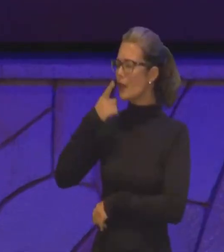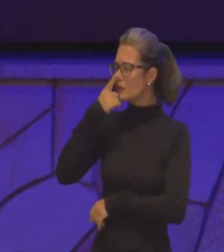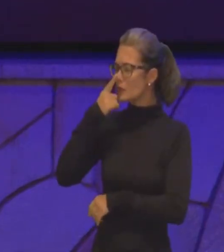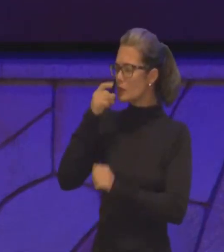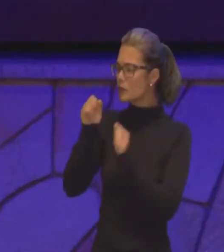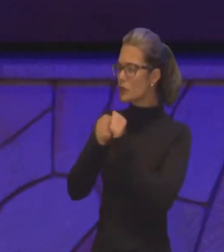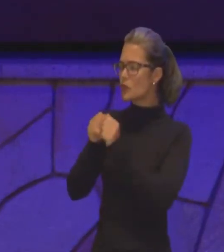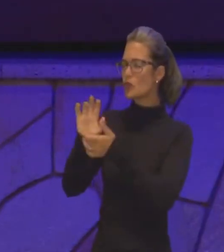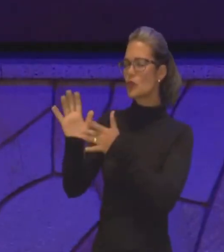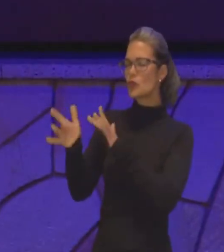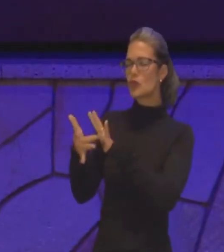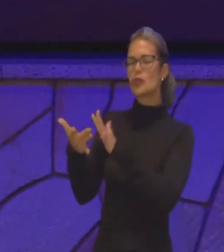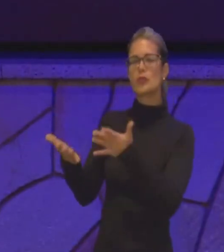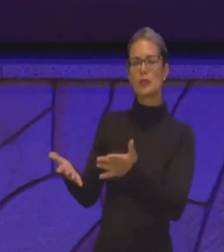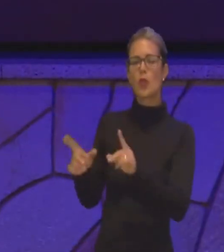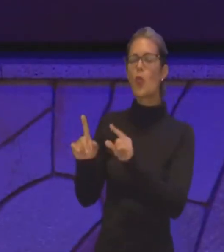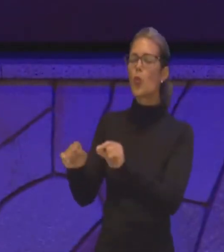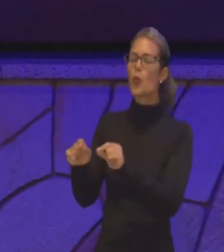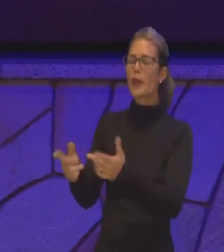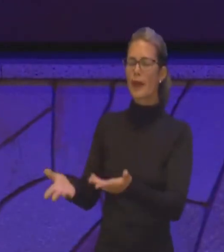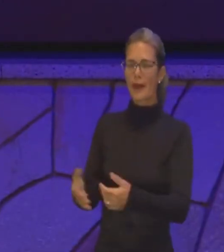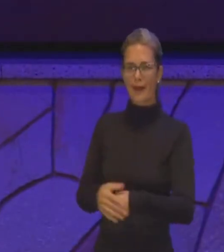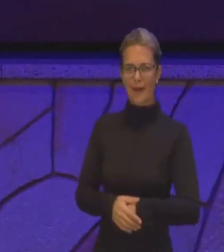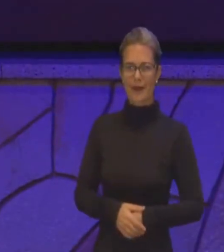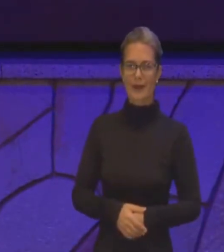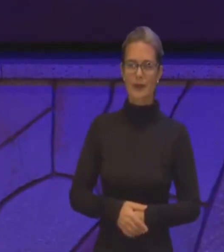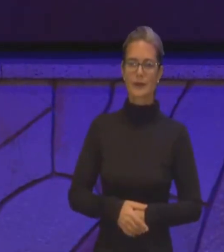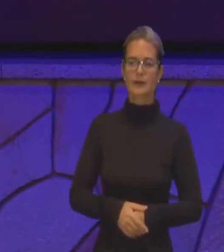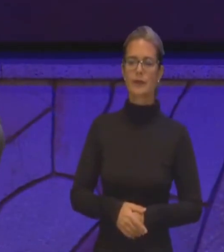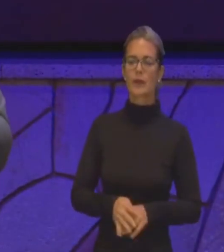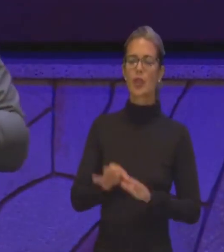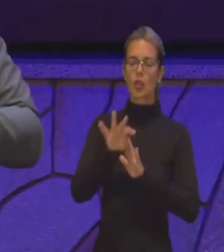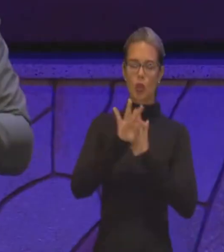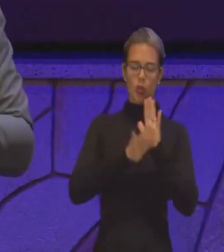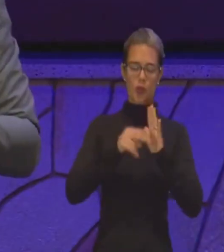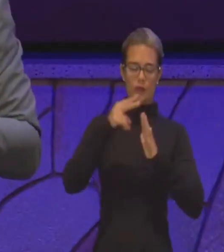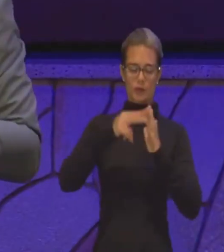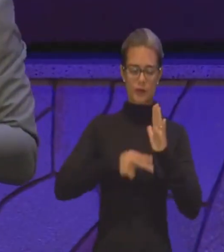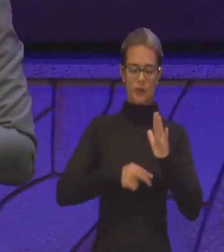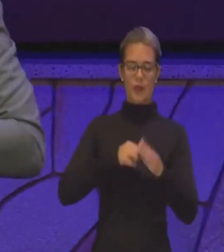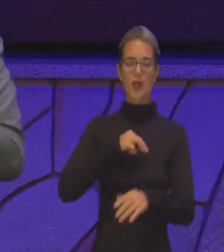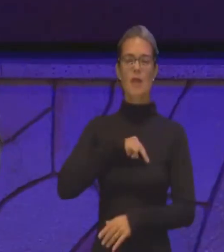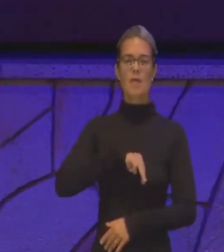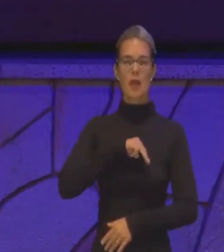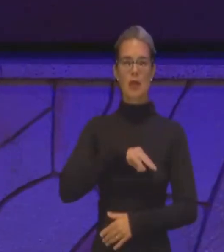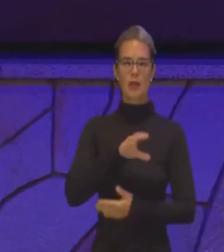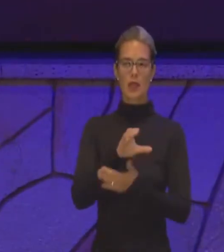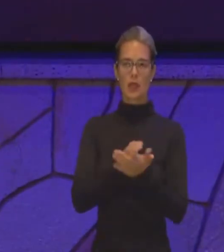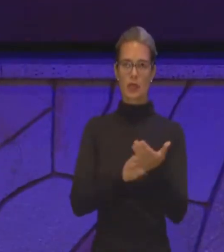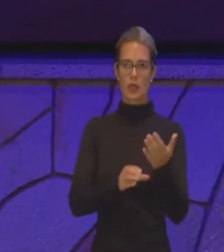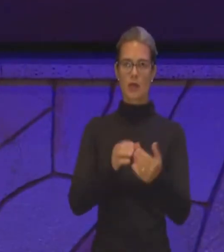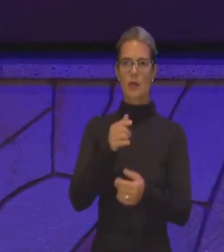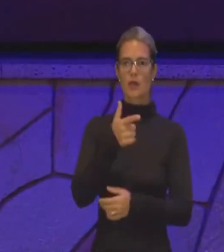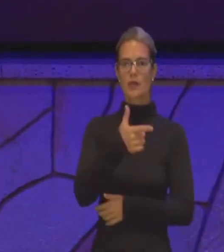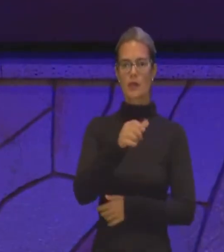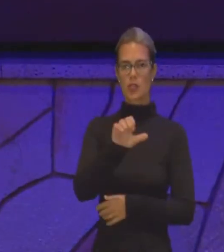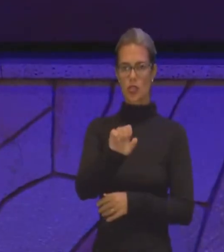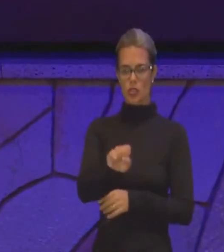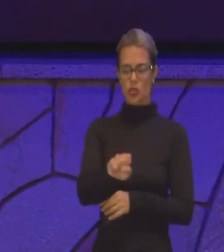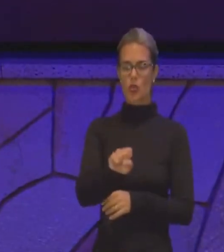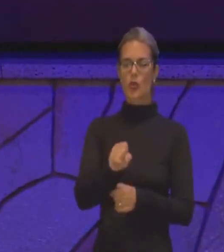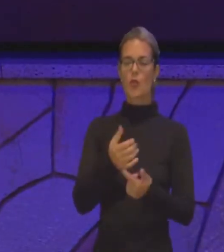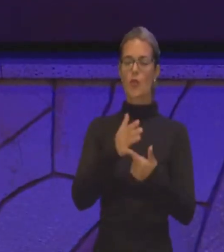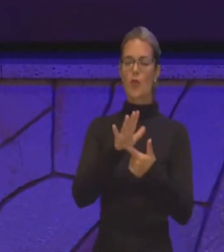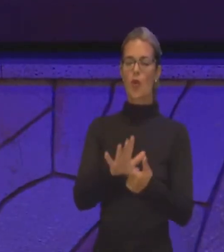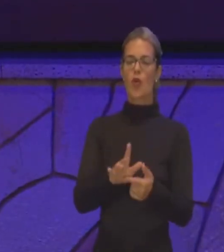Jesus. A verdade é que o texto que acabamos de ler, de Mateus, capítulo 28, nos